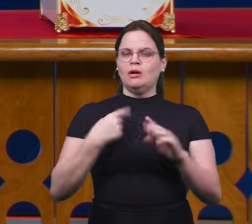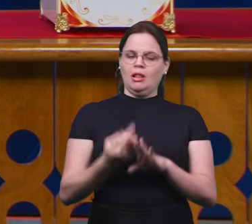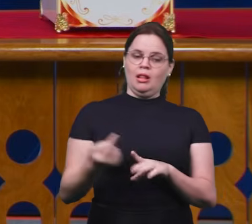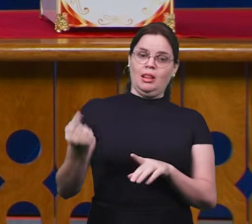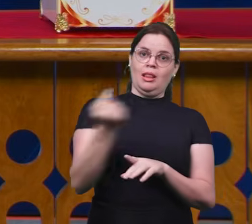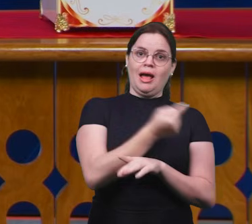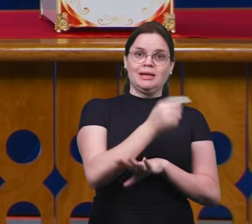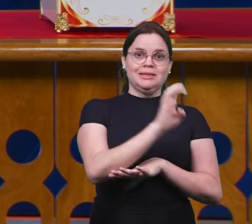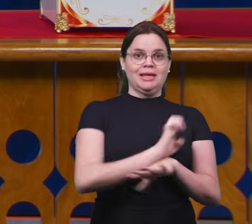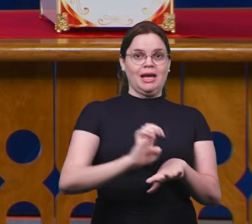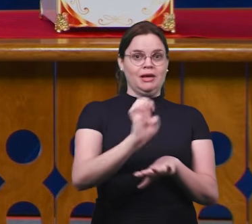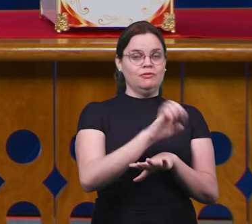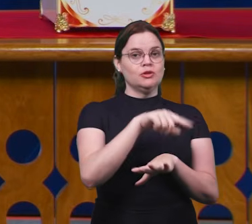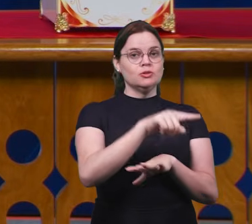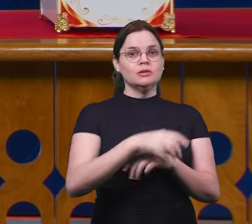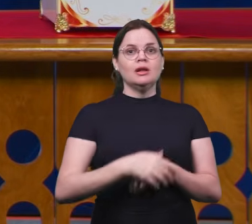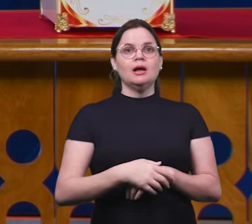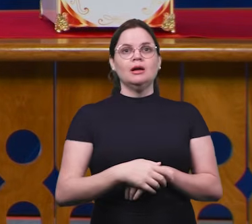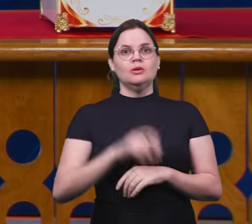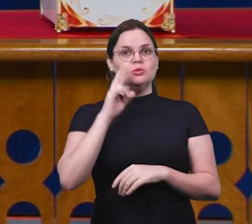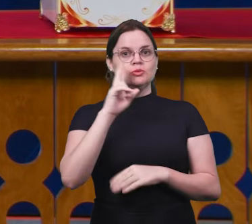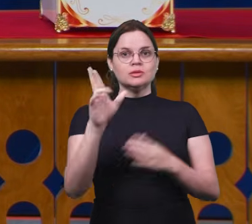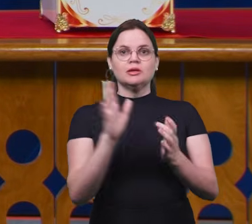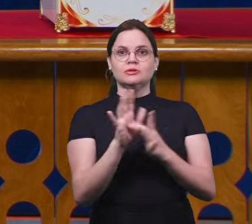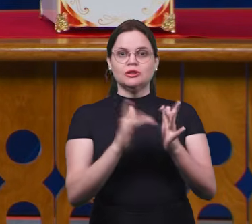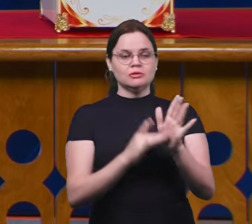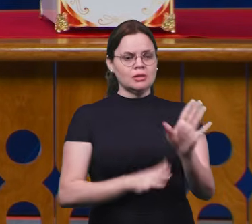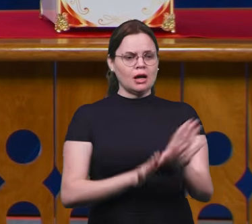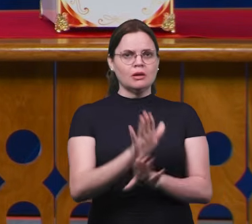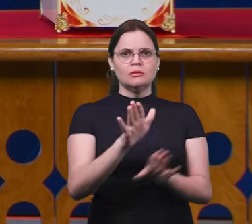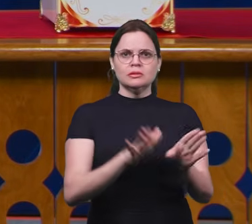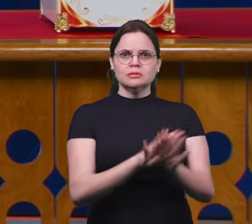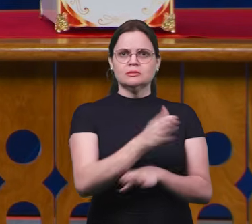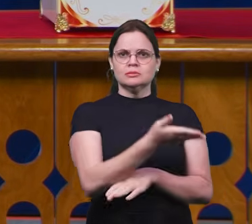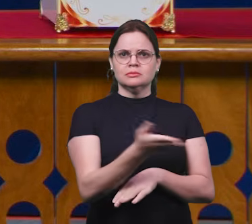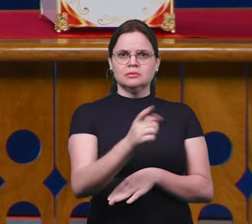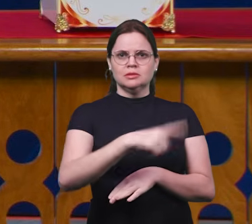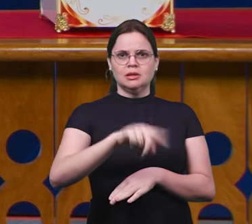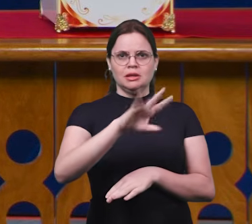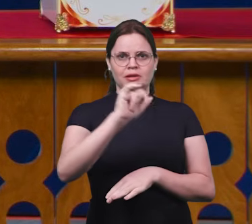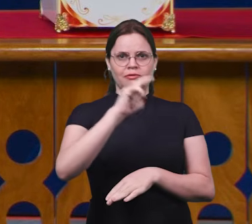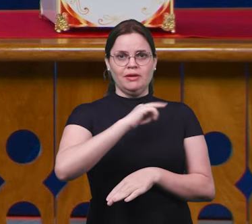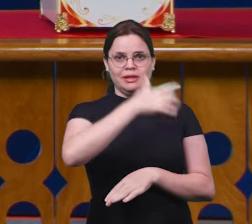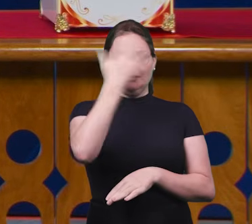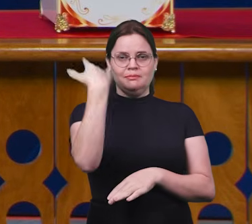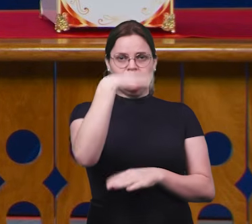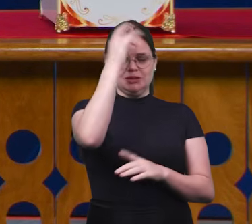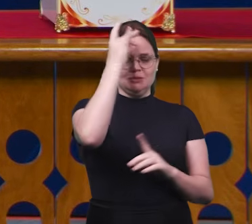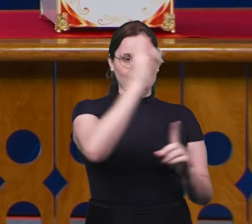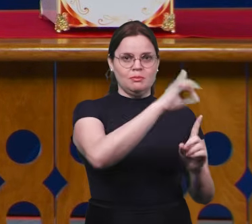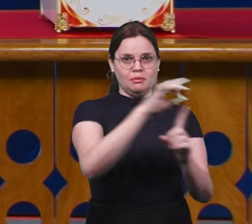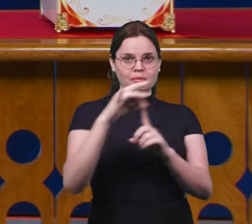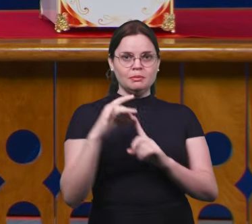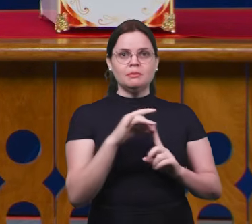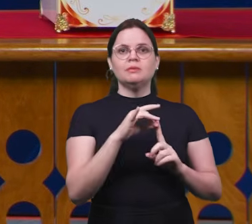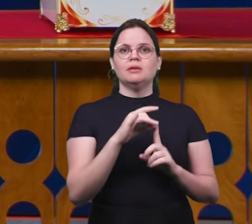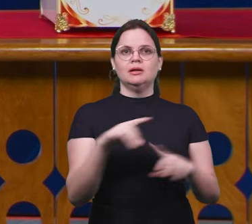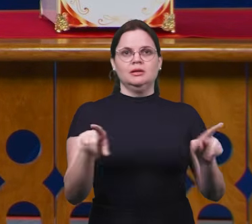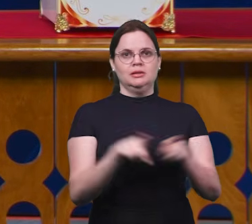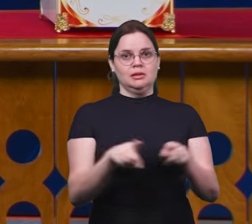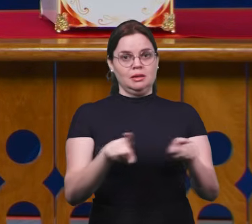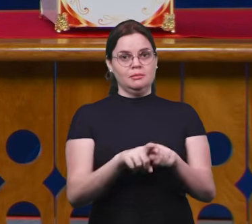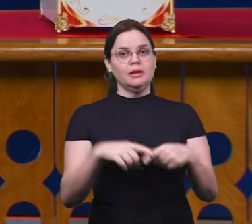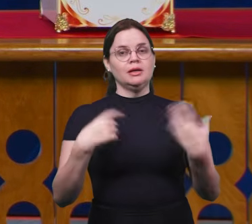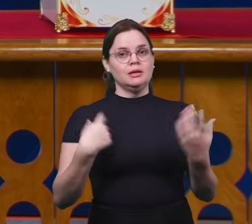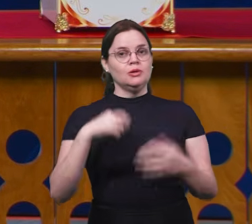início, quando o Senhor falava para eles que haveria um Pentecoste, que o Espírito Santo viria sobre eles, o Senhor